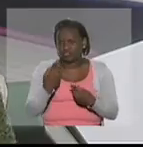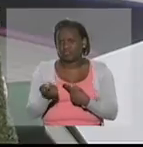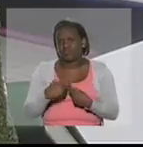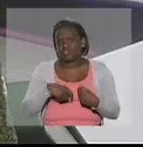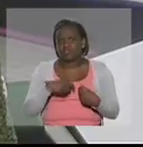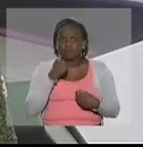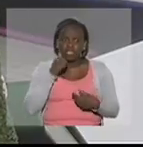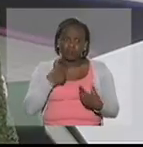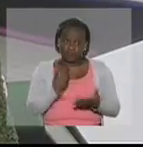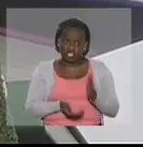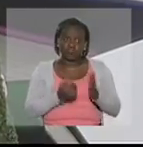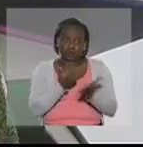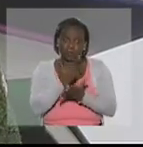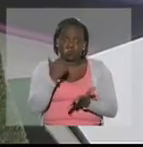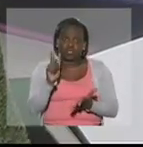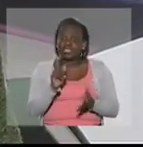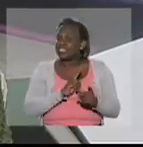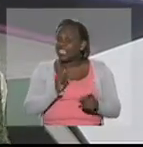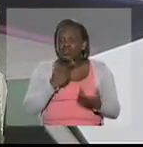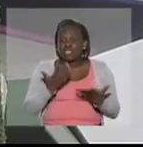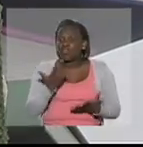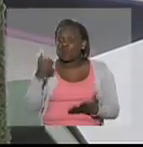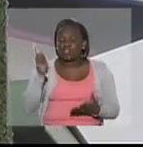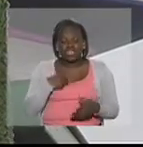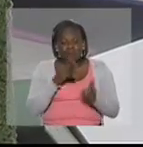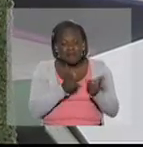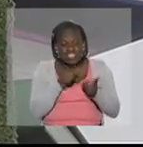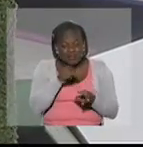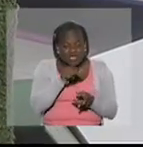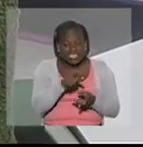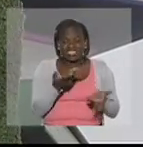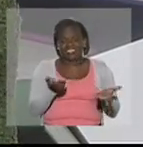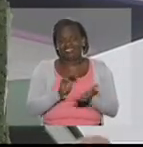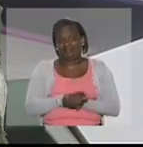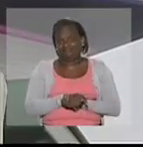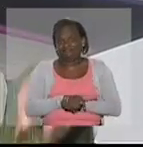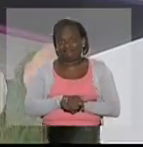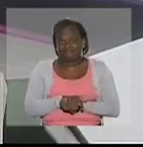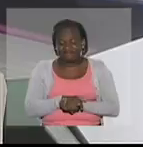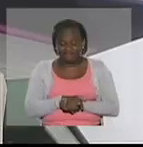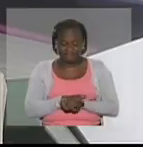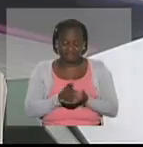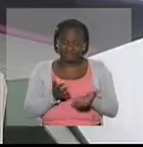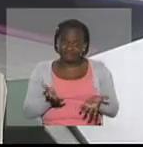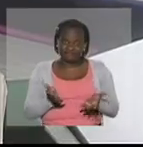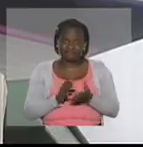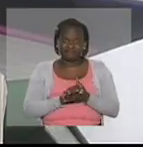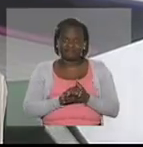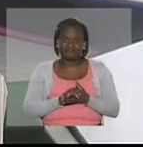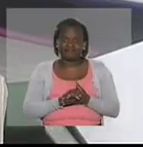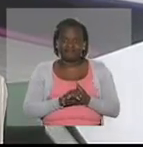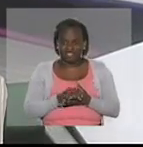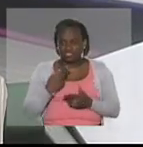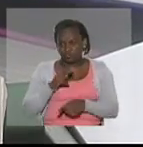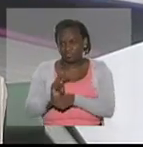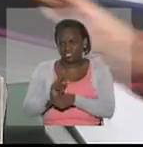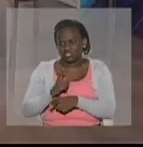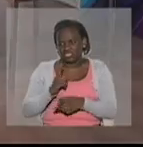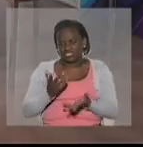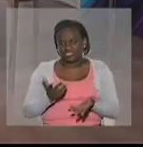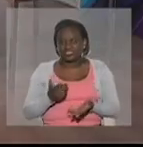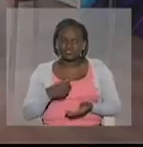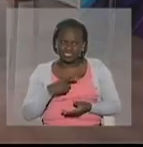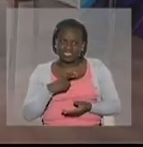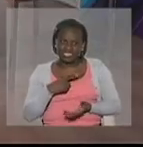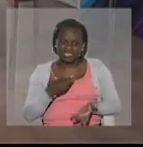perdi dis Poxa ela vou comprar outro mas não é outro livro que eu quero eu quero aquele mesmo posso te